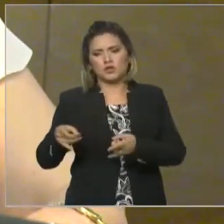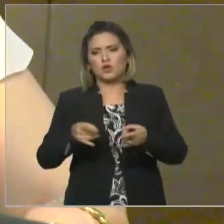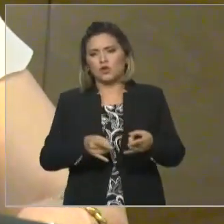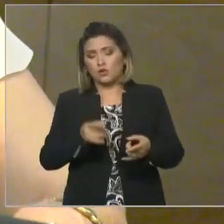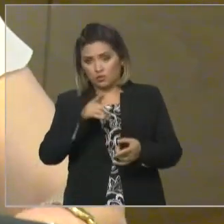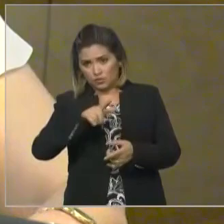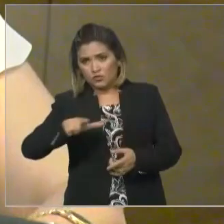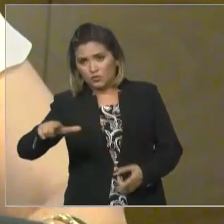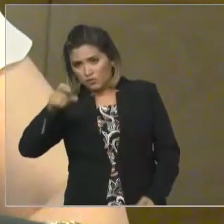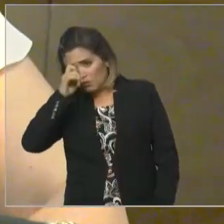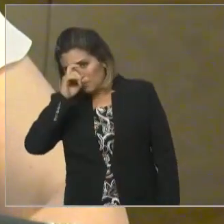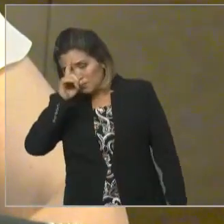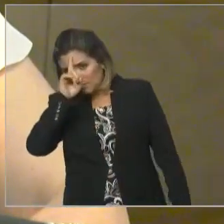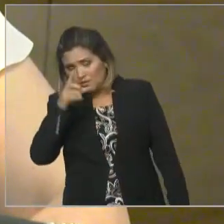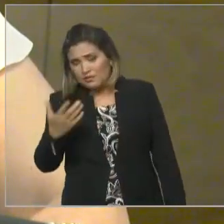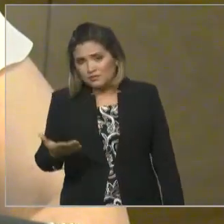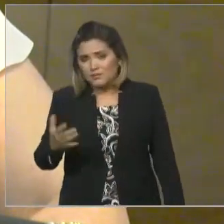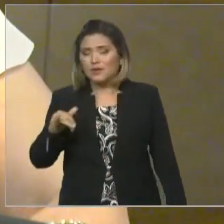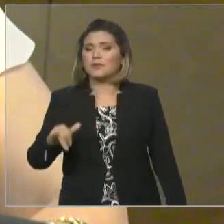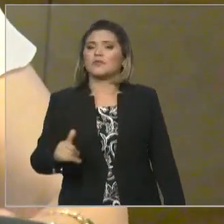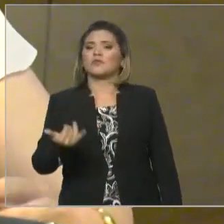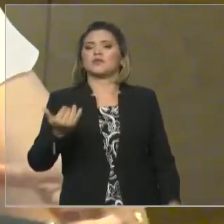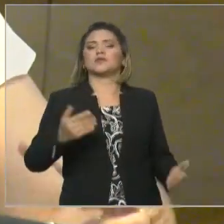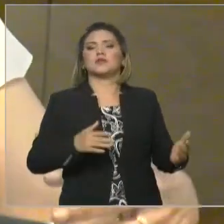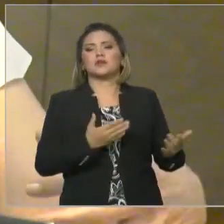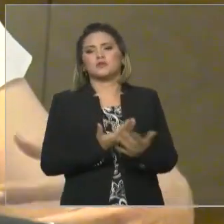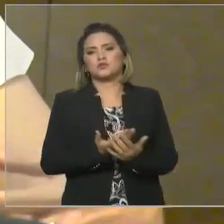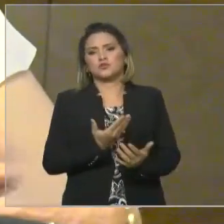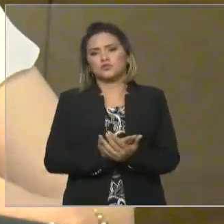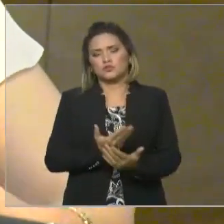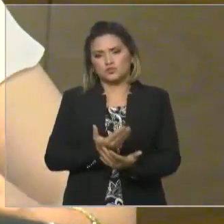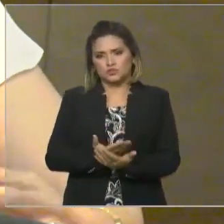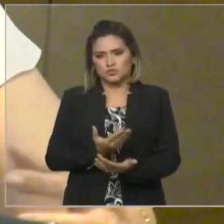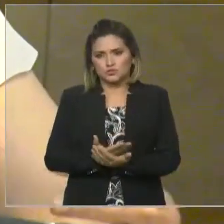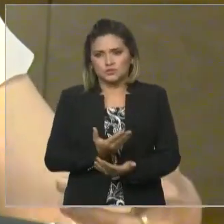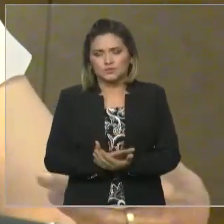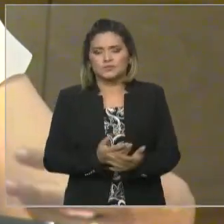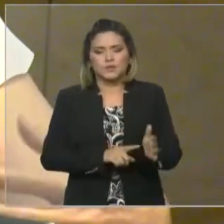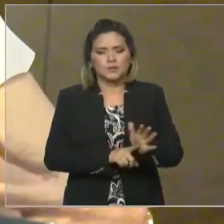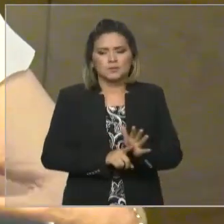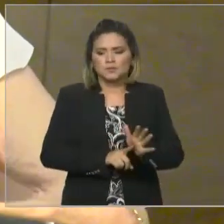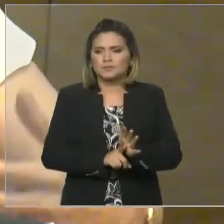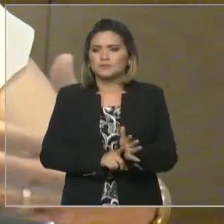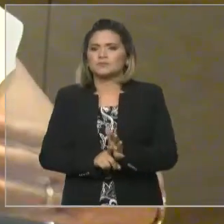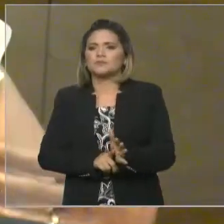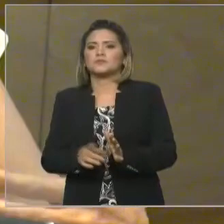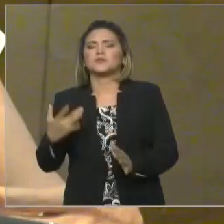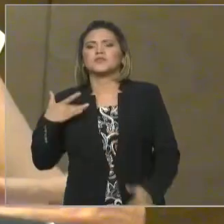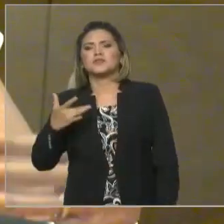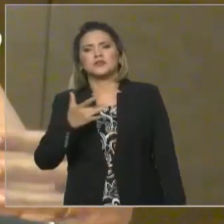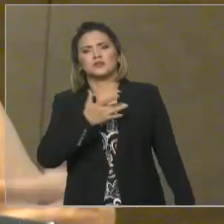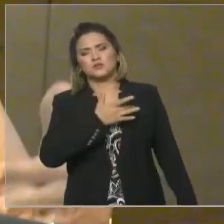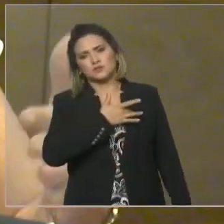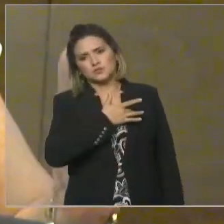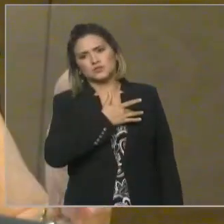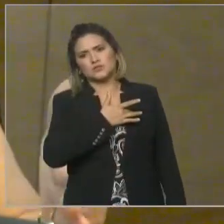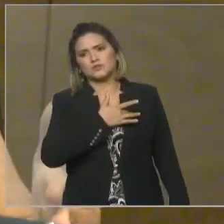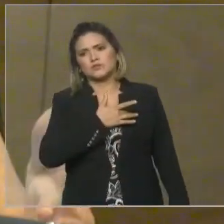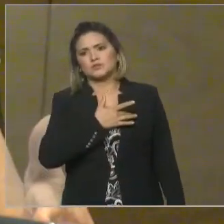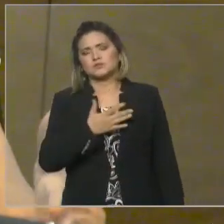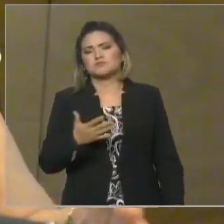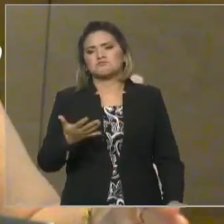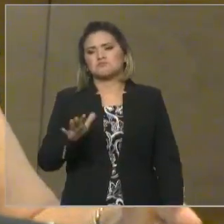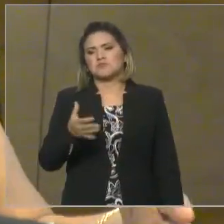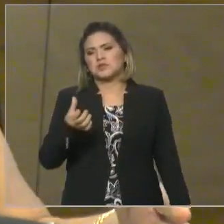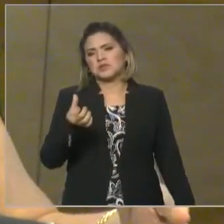hospitais e aproveitar para fazer um estudo muito maior sobre essa questão da saúde e dar um prazo, eu acho que de